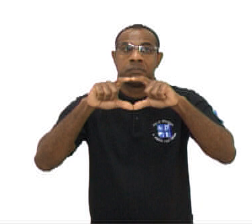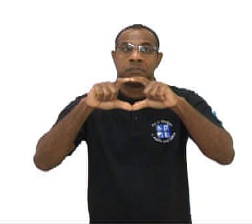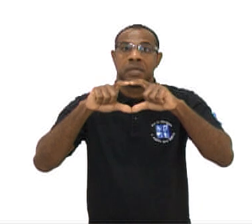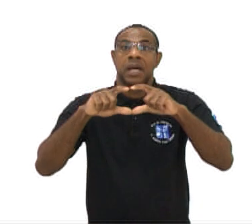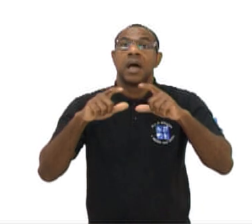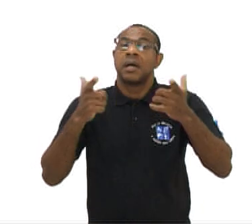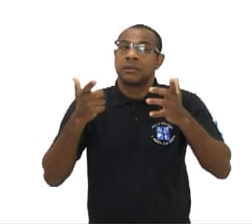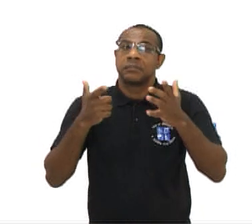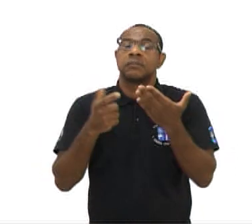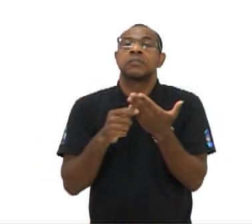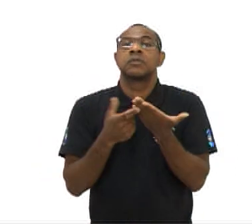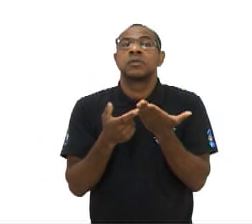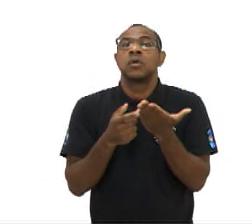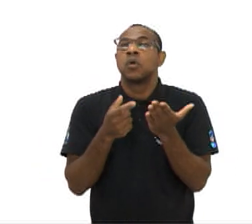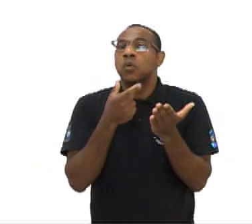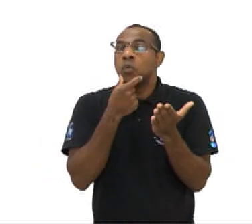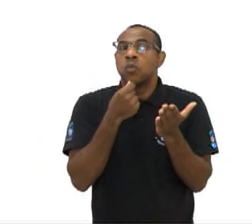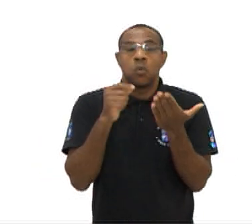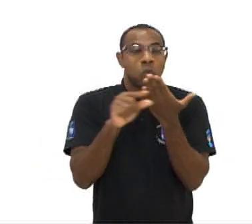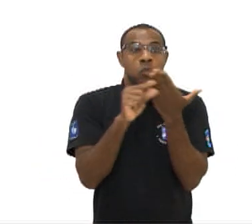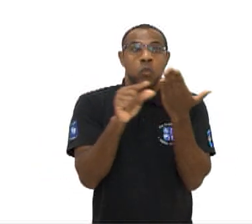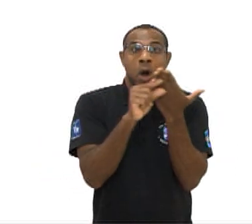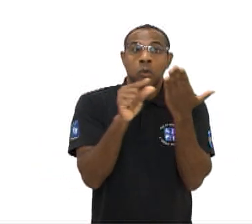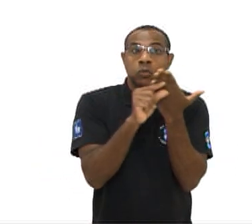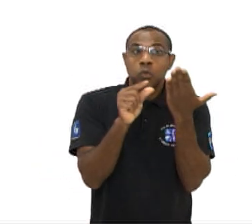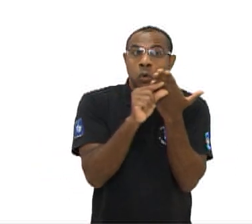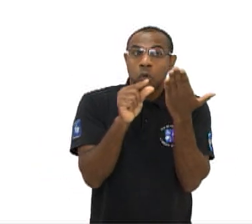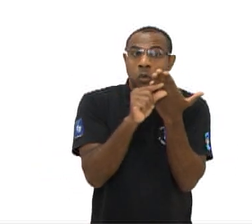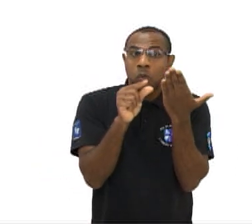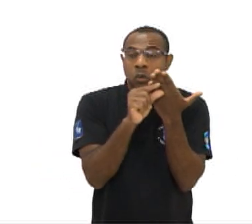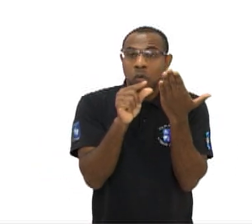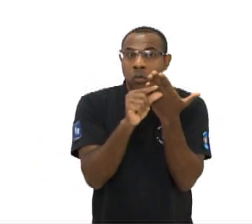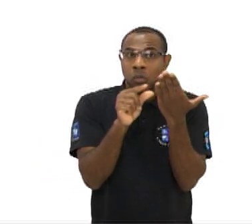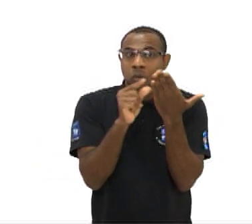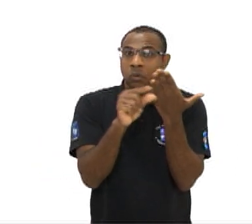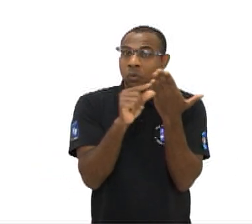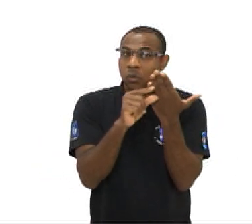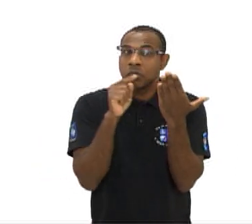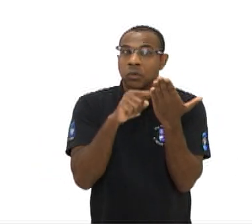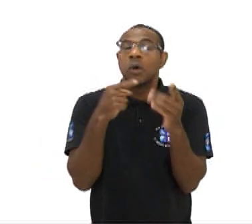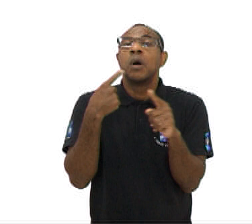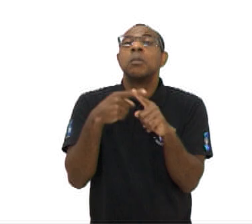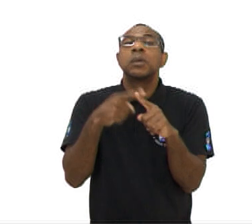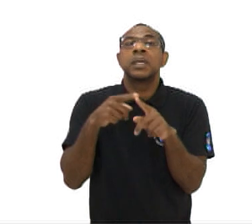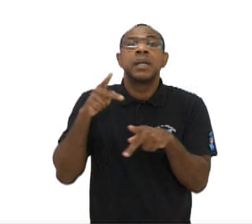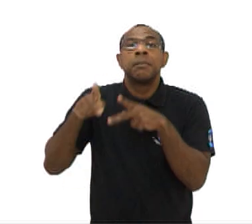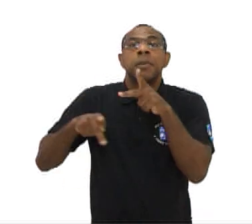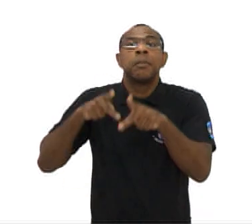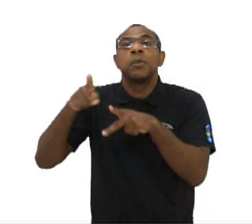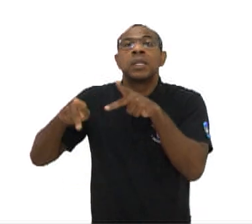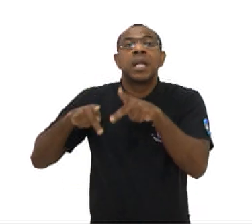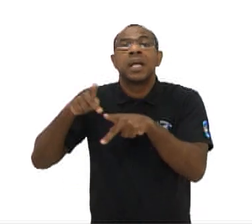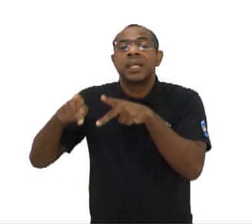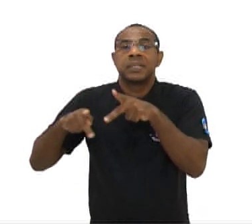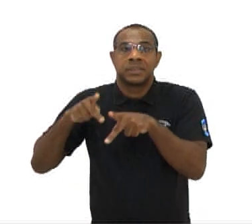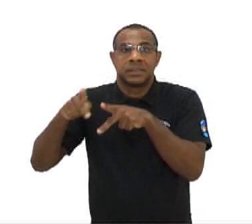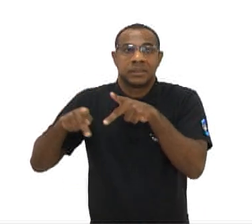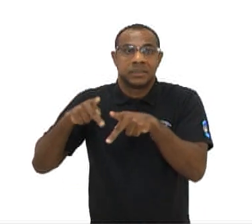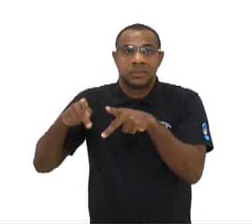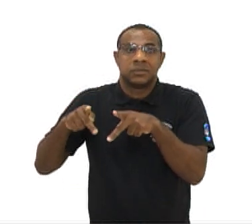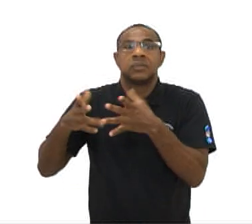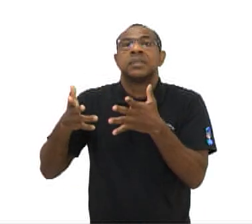que escreveu, de acordo com o autor, por que a popularização da internet interferiu no